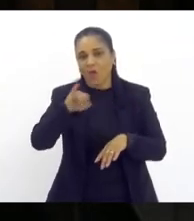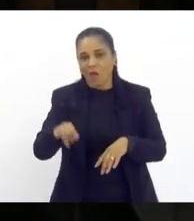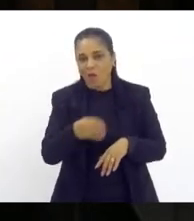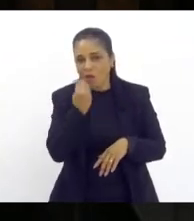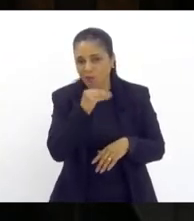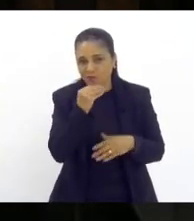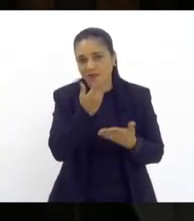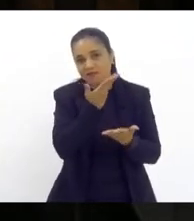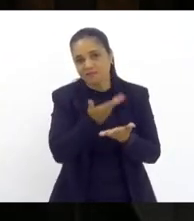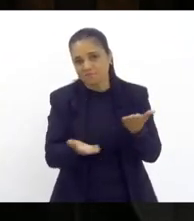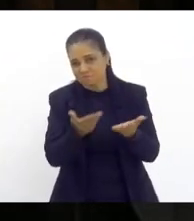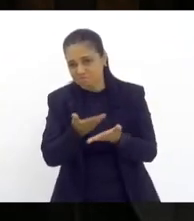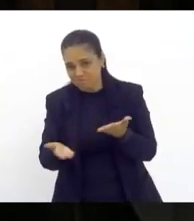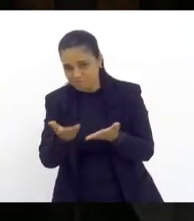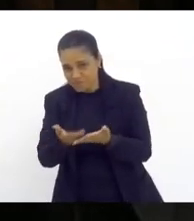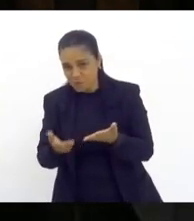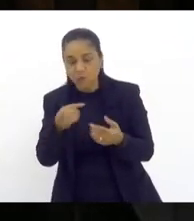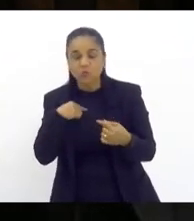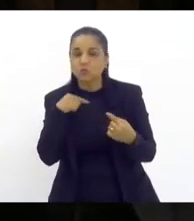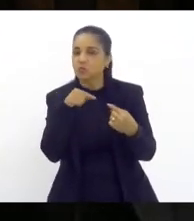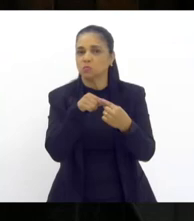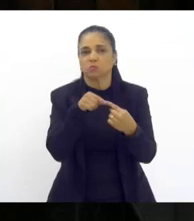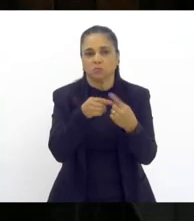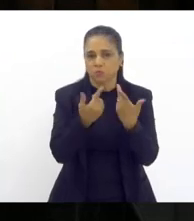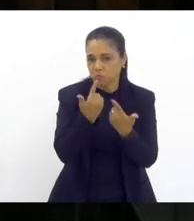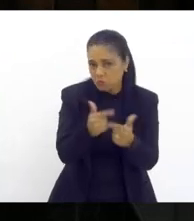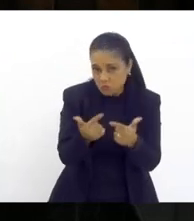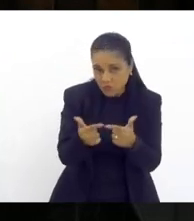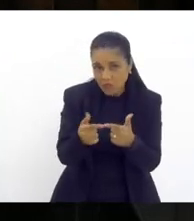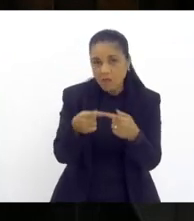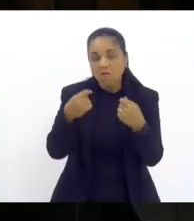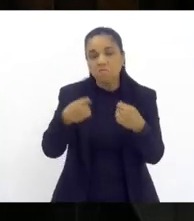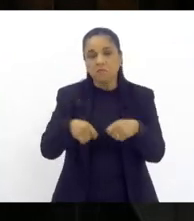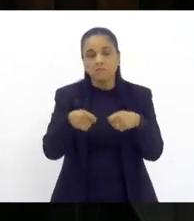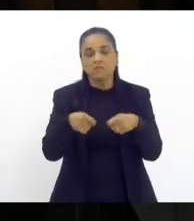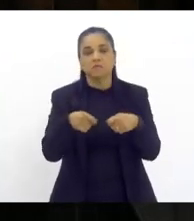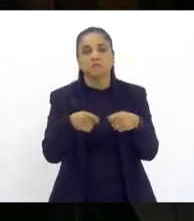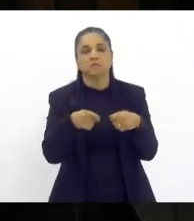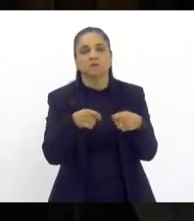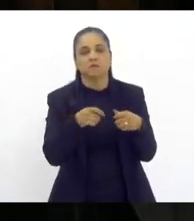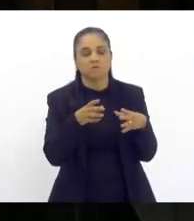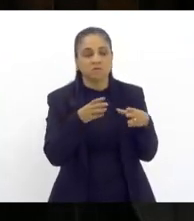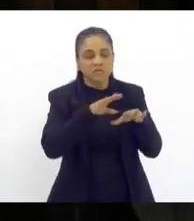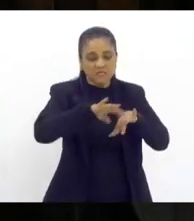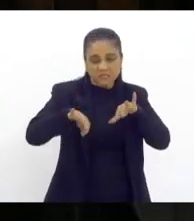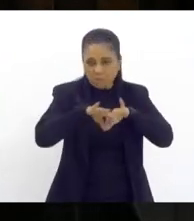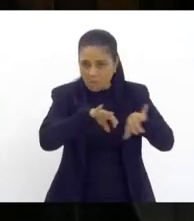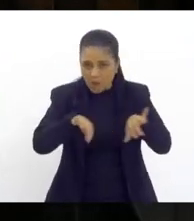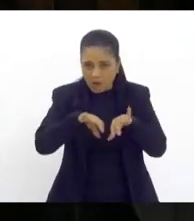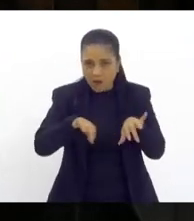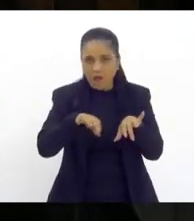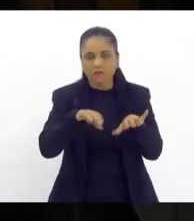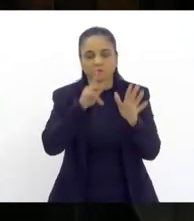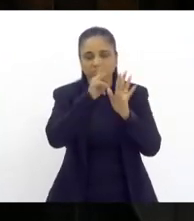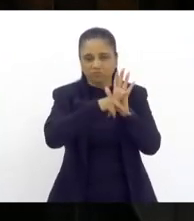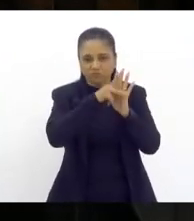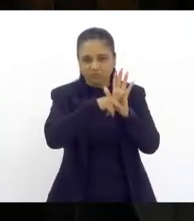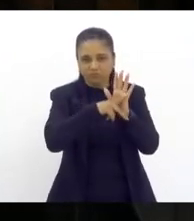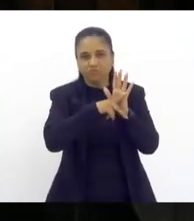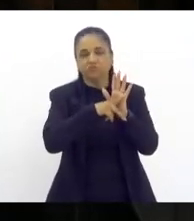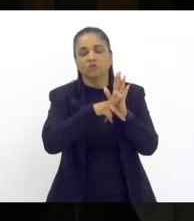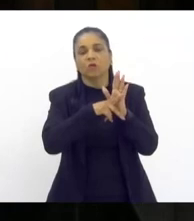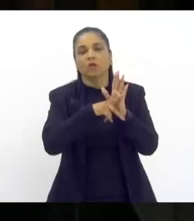se perderam, não fazem mais sentido. Então, vamos colocar em bloco algum desses projetos e dar o parecer, eventualmente,